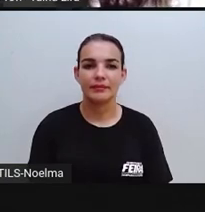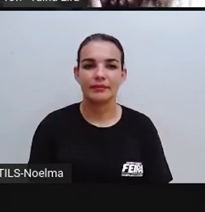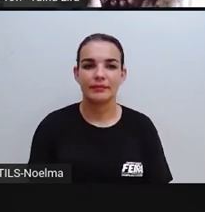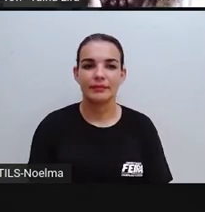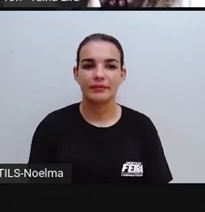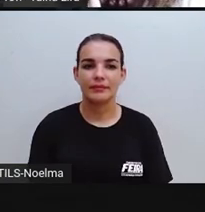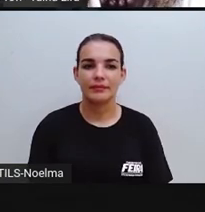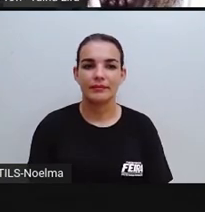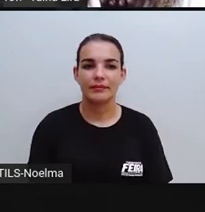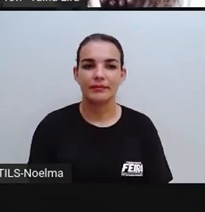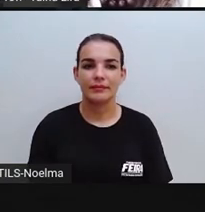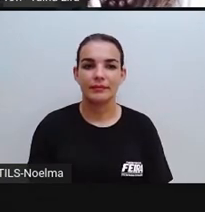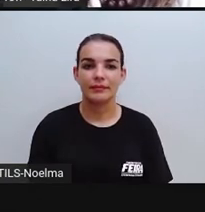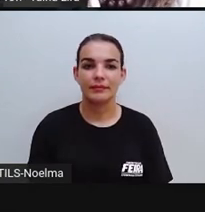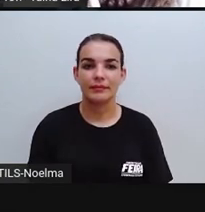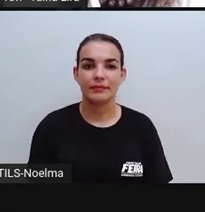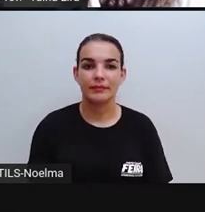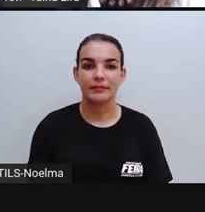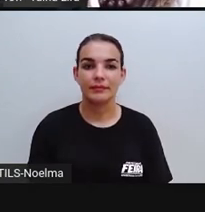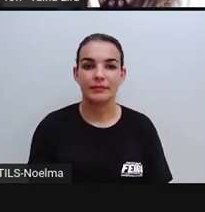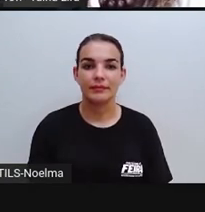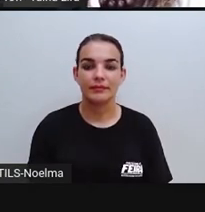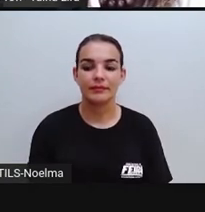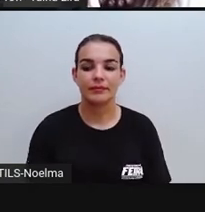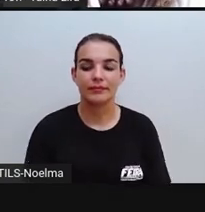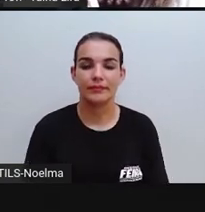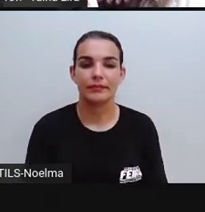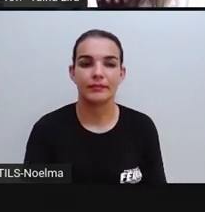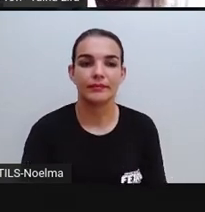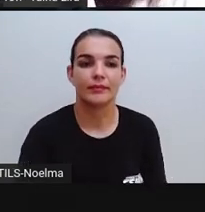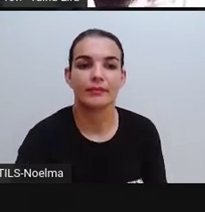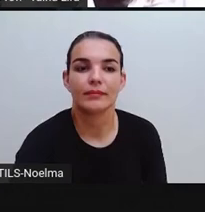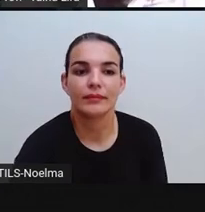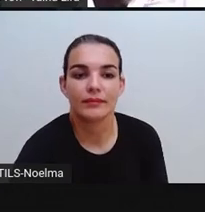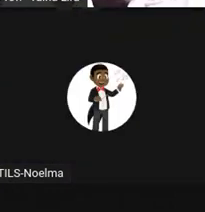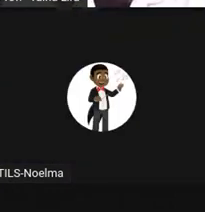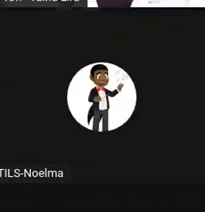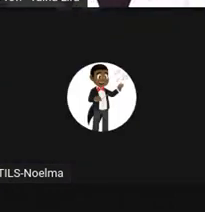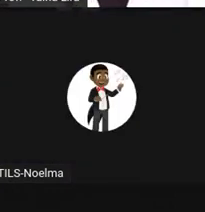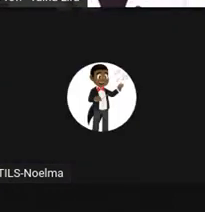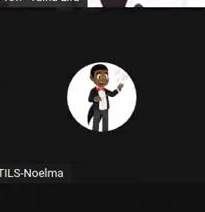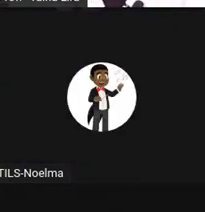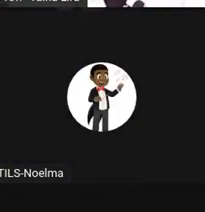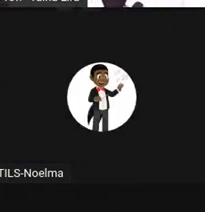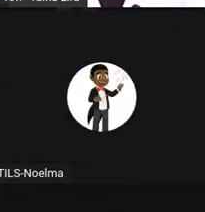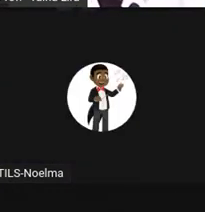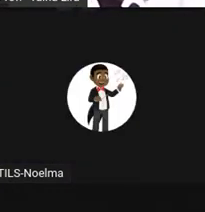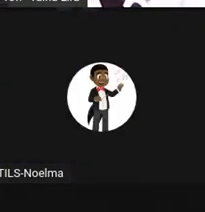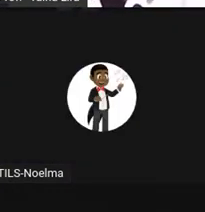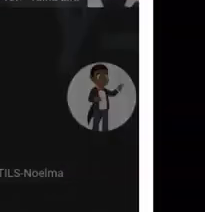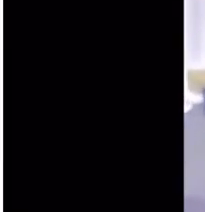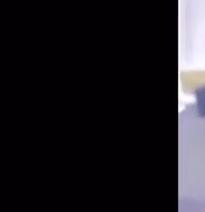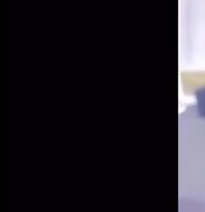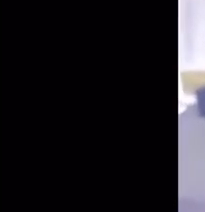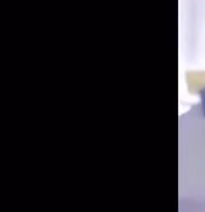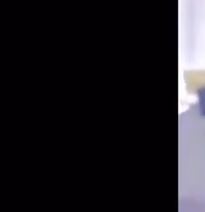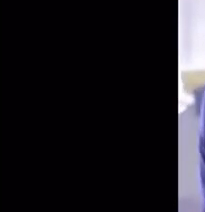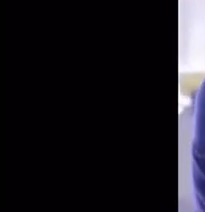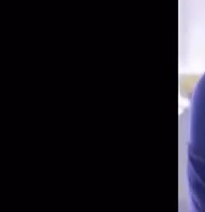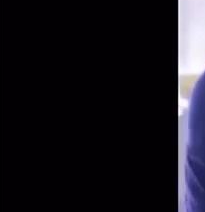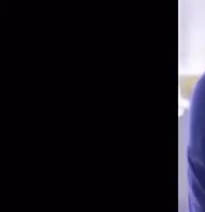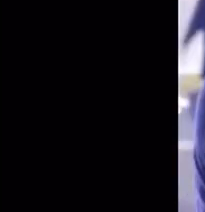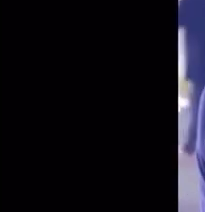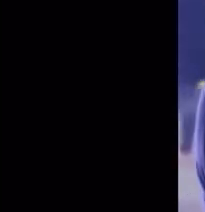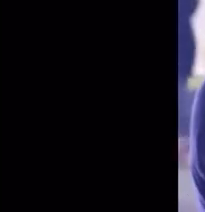Pessoal, agora eu vou fazer uma entrevista com ela. Luluca, como é que você começou o seu canal? O que que você fala no seu canal? Lá no meu